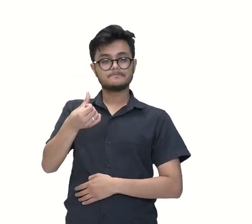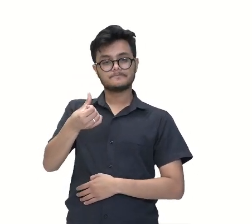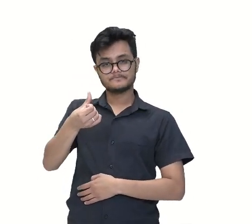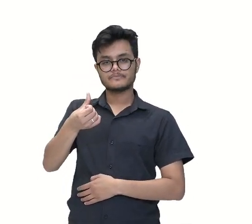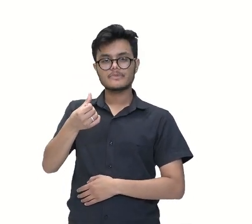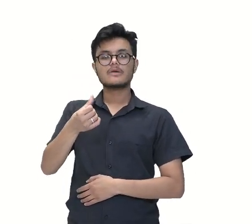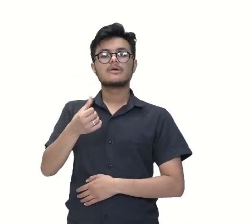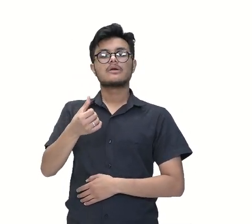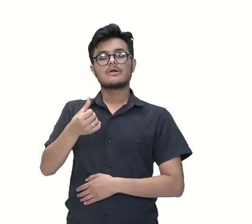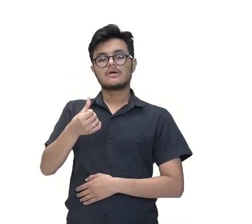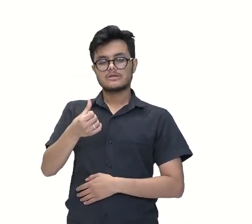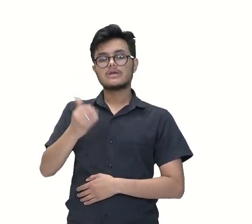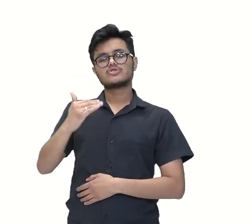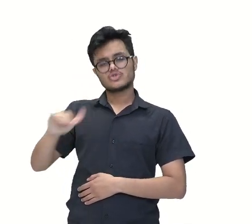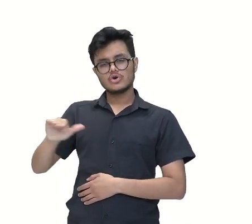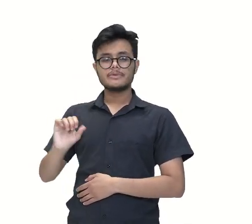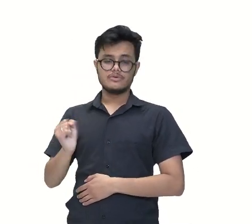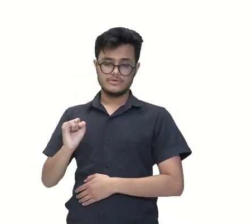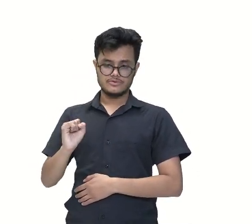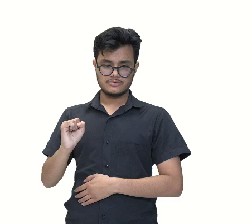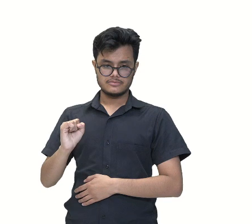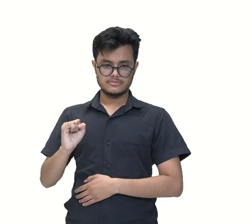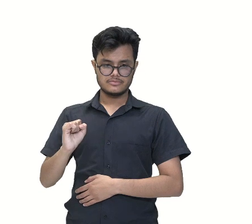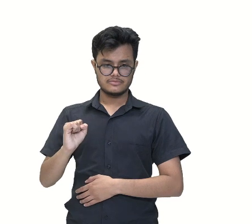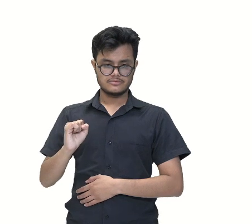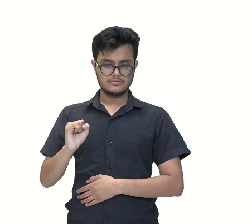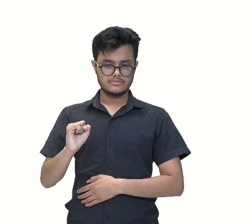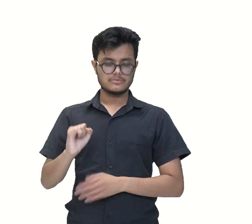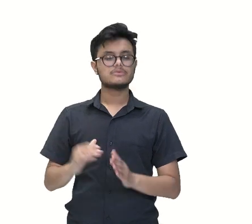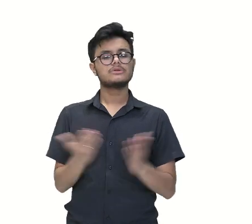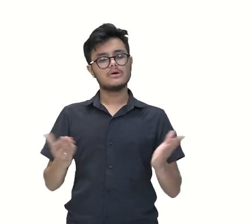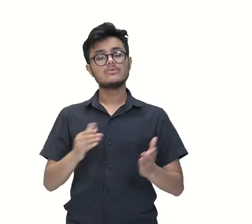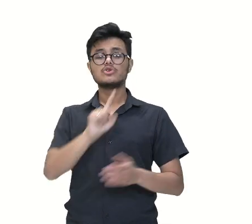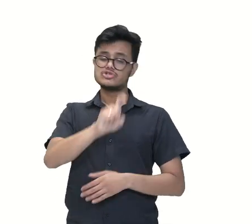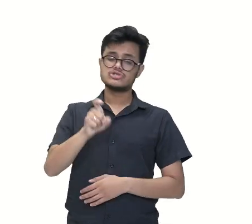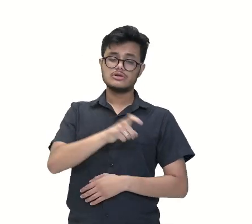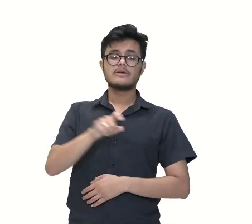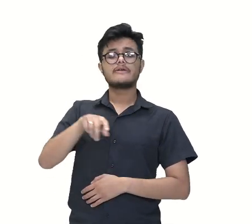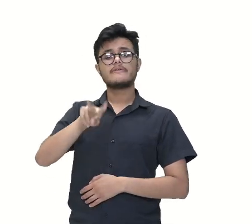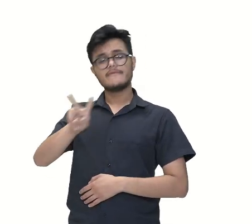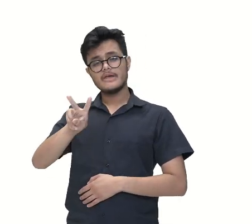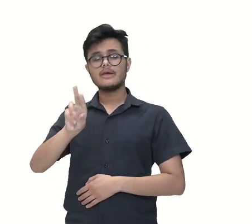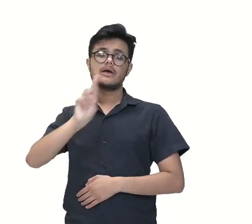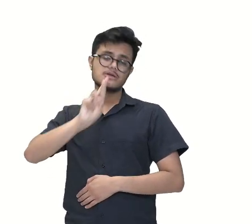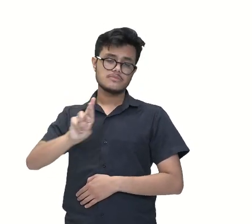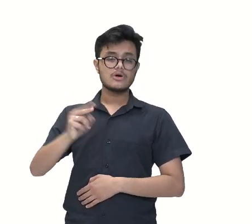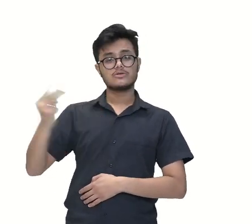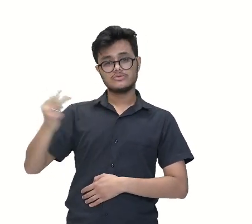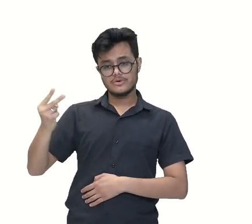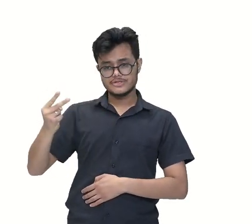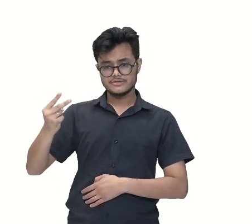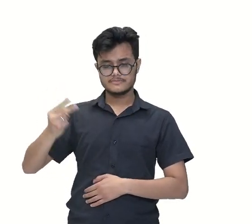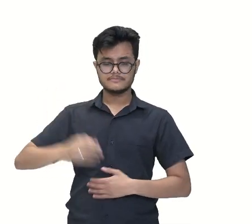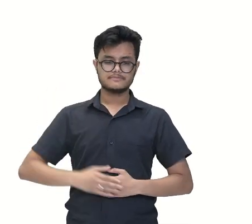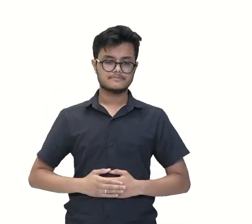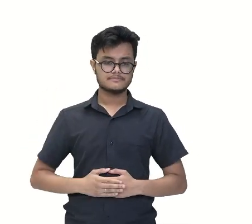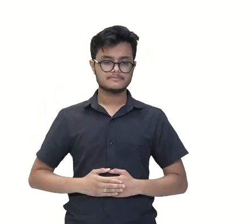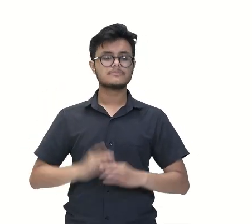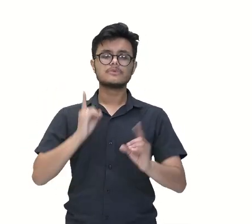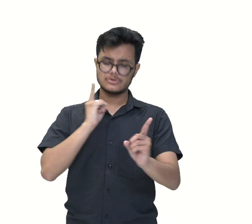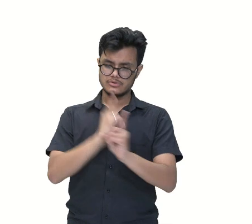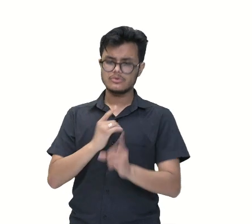de xv vai ser 16 dividido por 8, que é igual a 2. Tá? Então esse é o valor